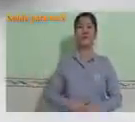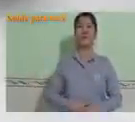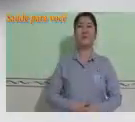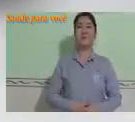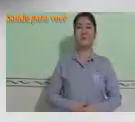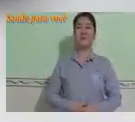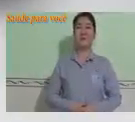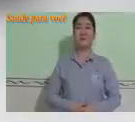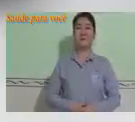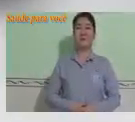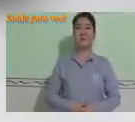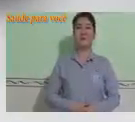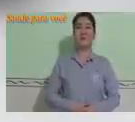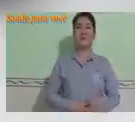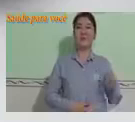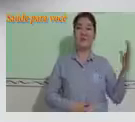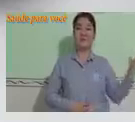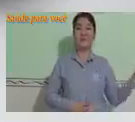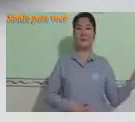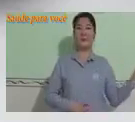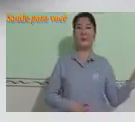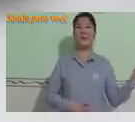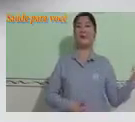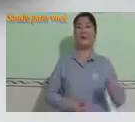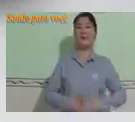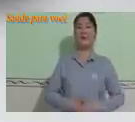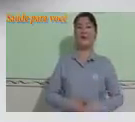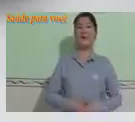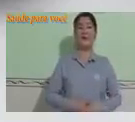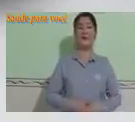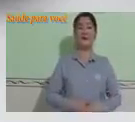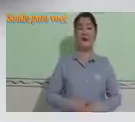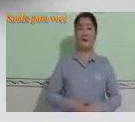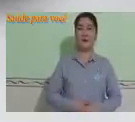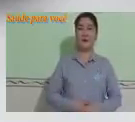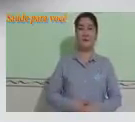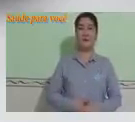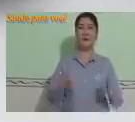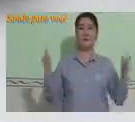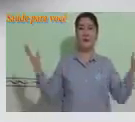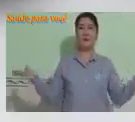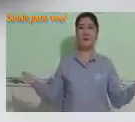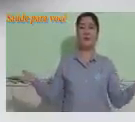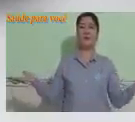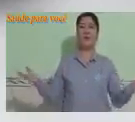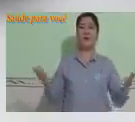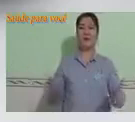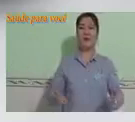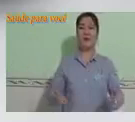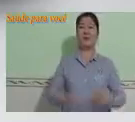Também se deve diminuir o consumo de alimentos como açúcares, porque podem levar à redução da quantidade de